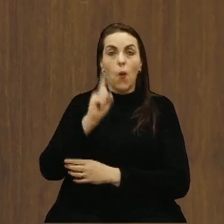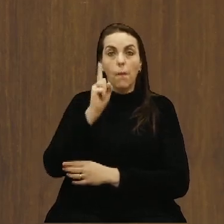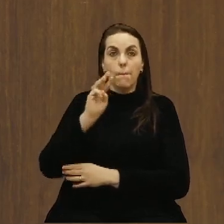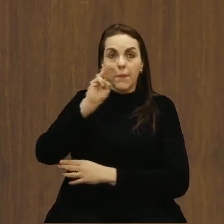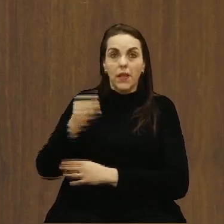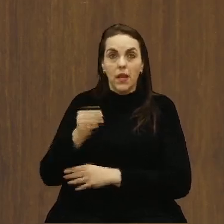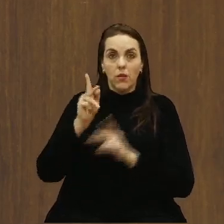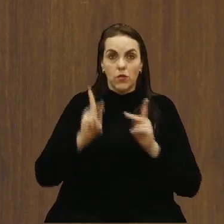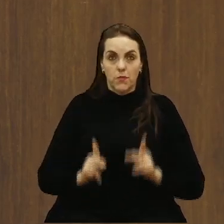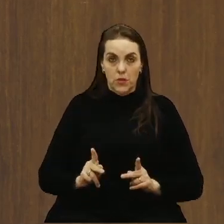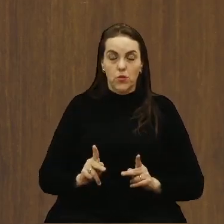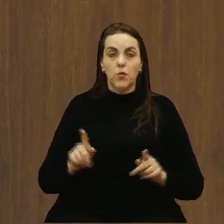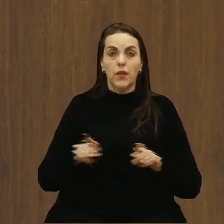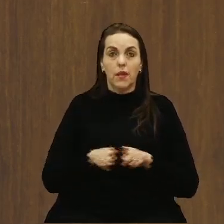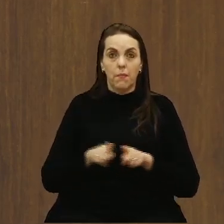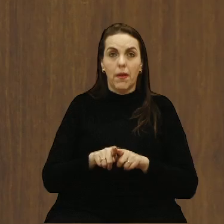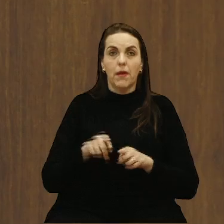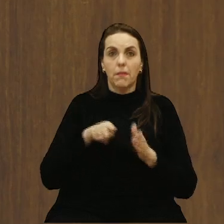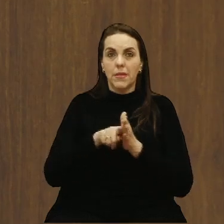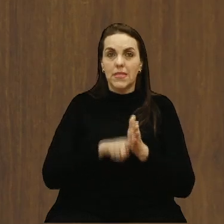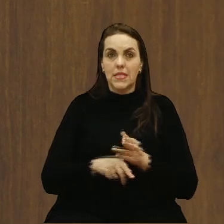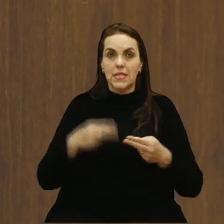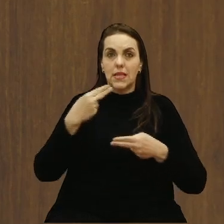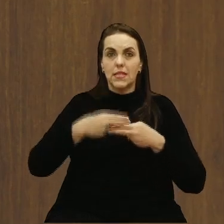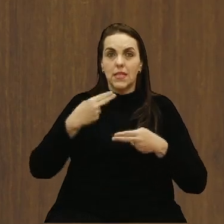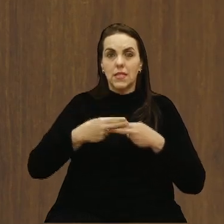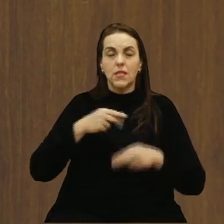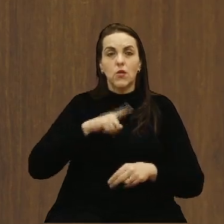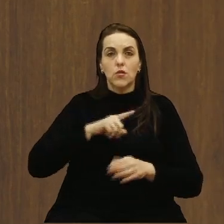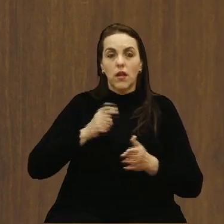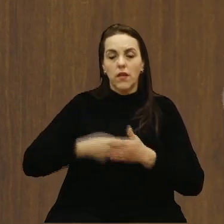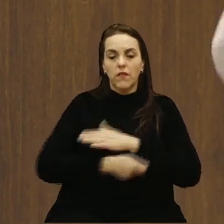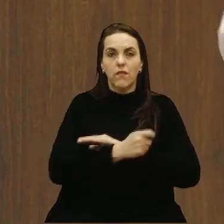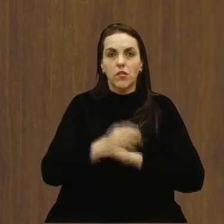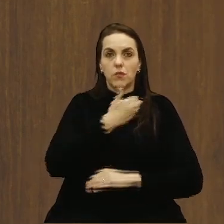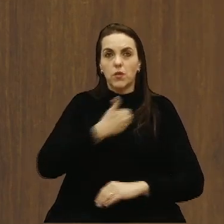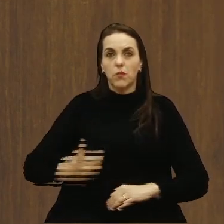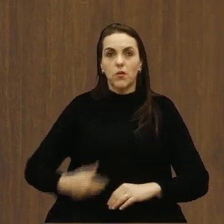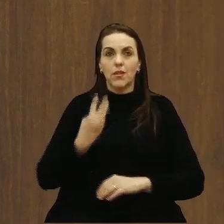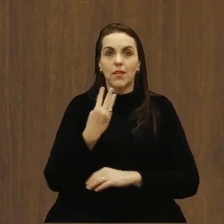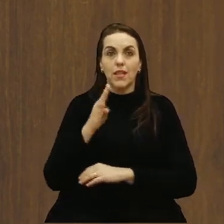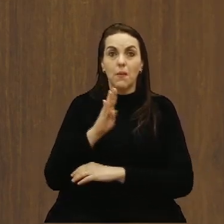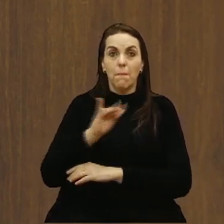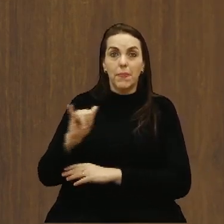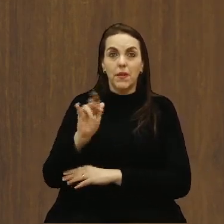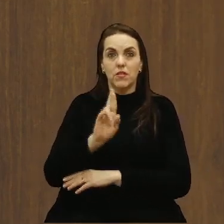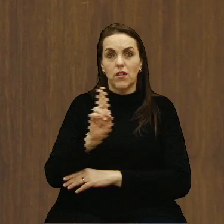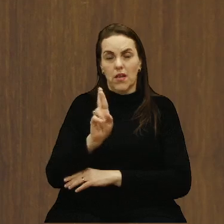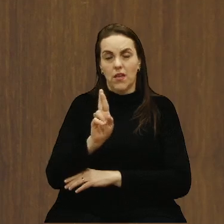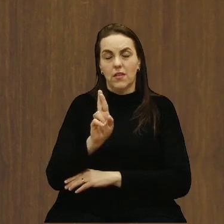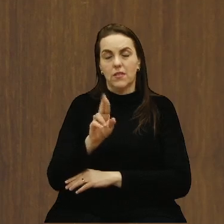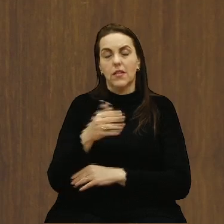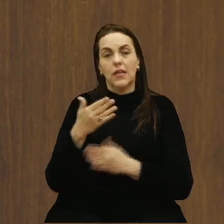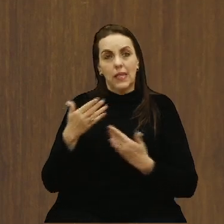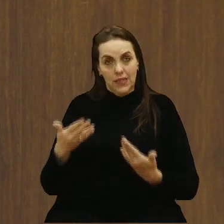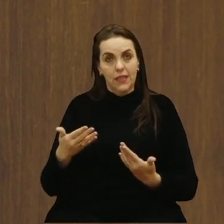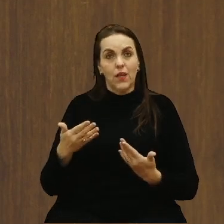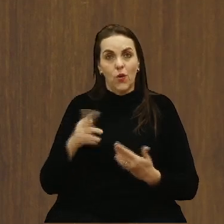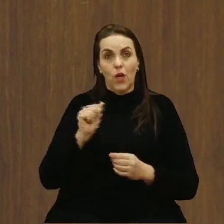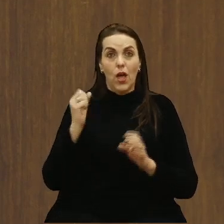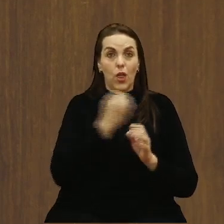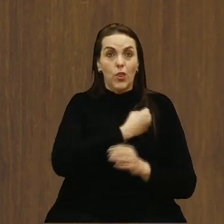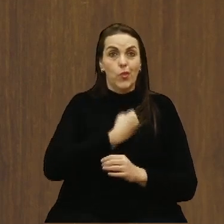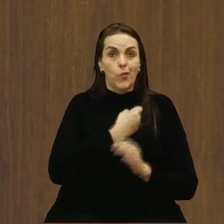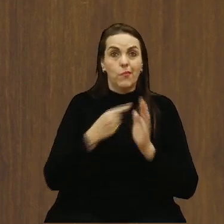em pesquisa e extensão, só no último ano, nós tivemos um investimento público de 3 bilhões de reais, vereador Andressa. Então, são esses os números que nós